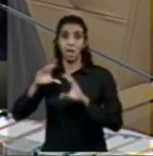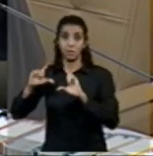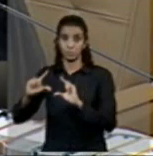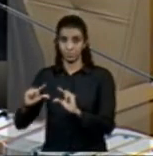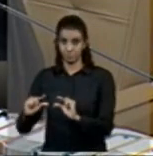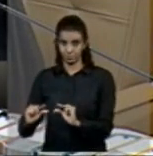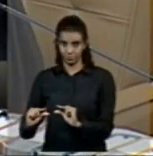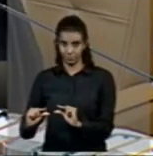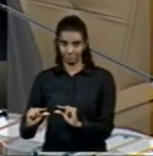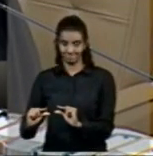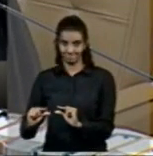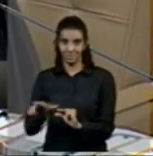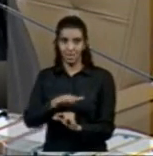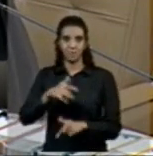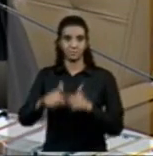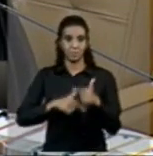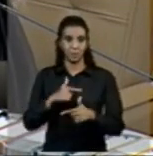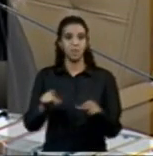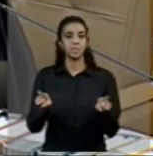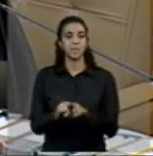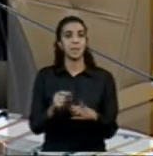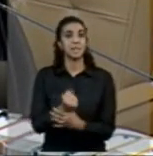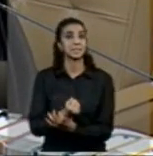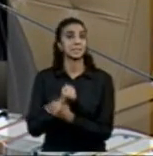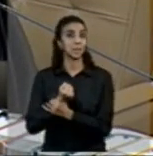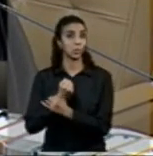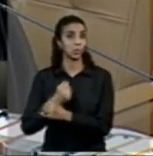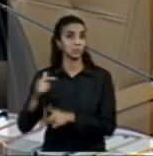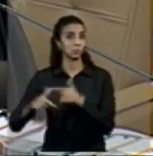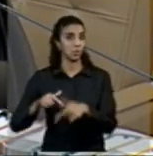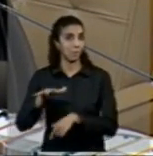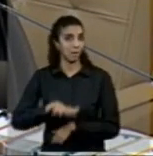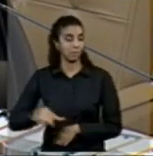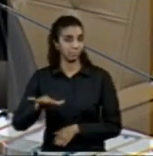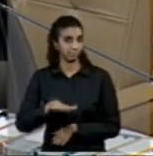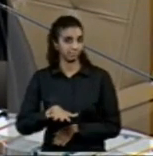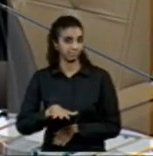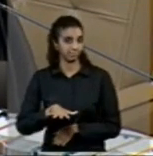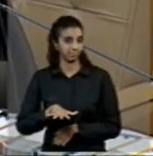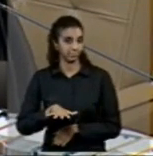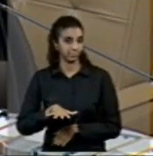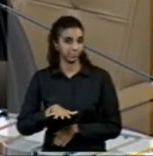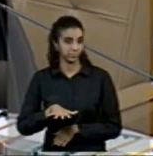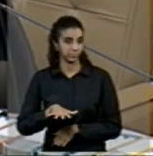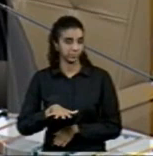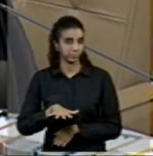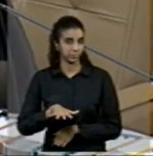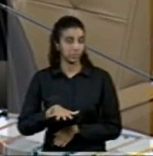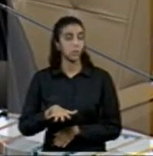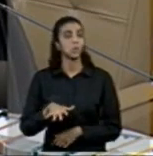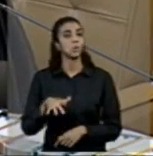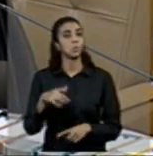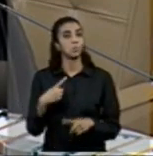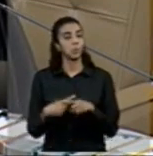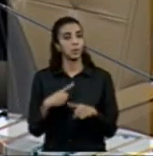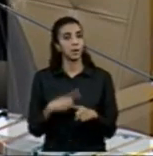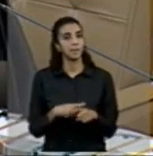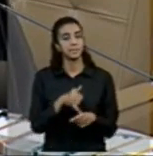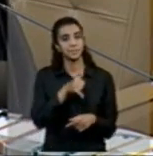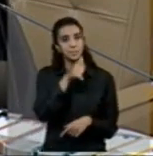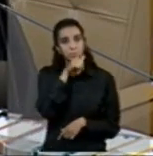nas condições de trabalho e na segurança do trabalho, assim como ao promover a segmentação